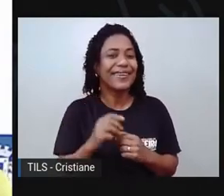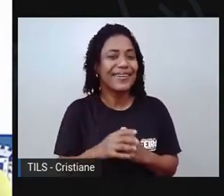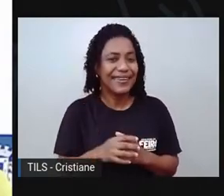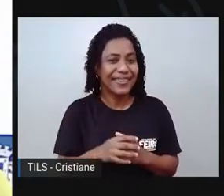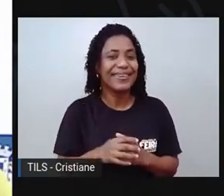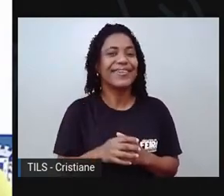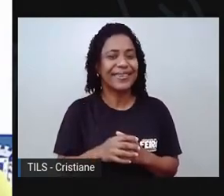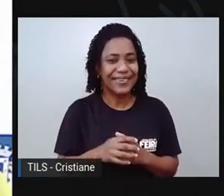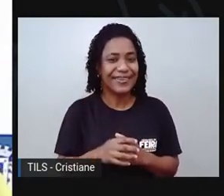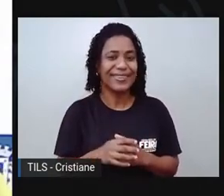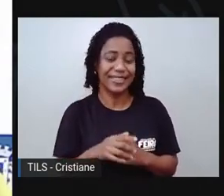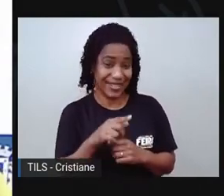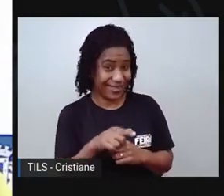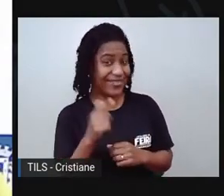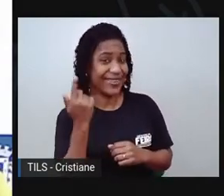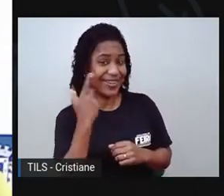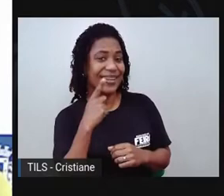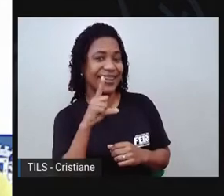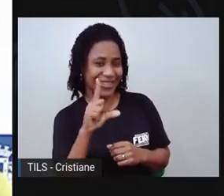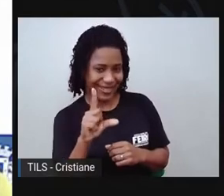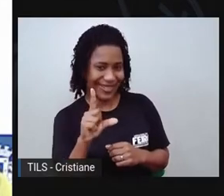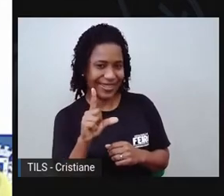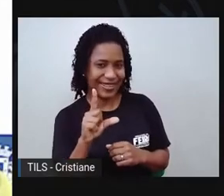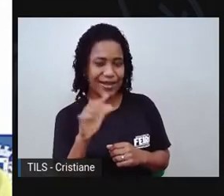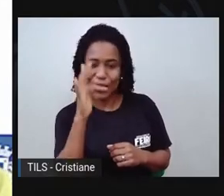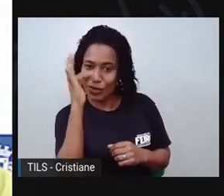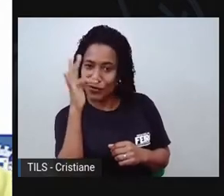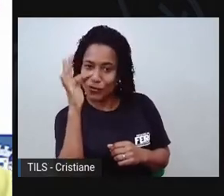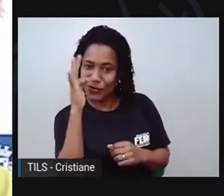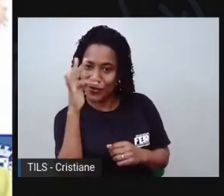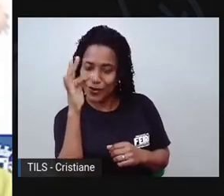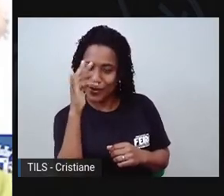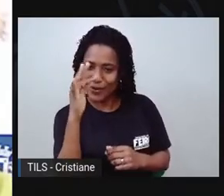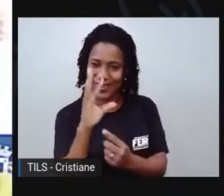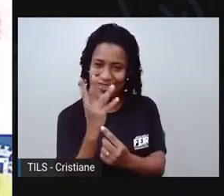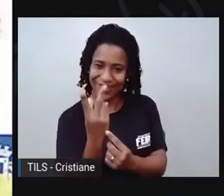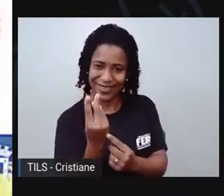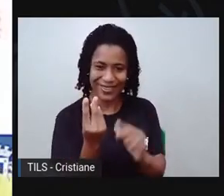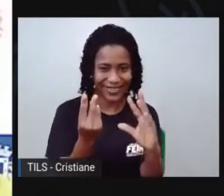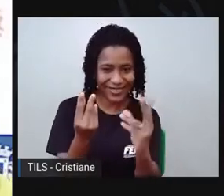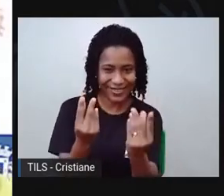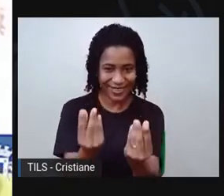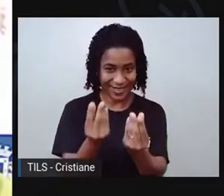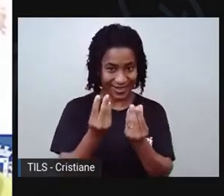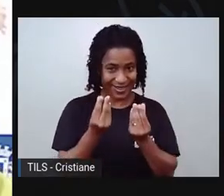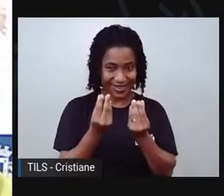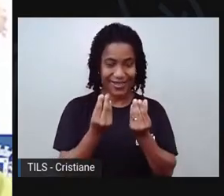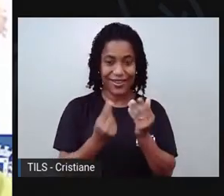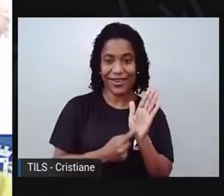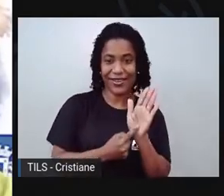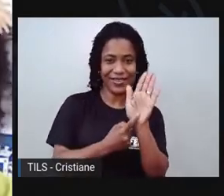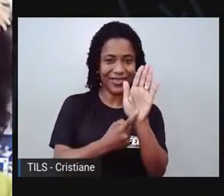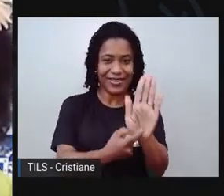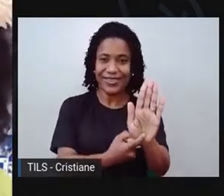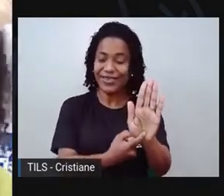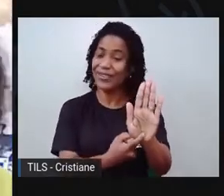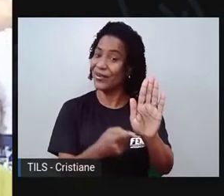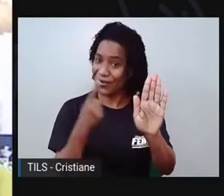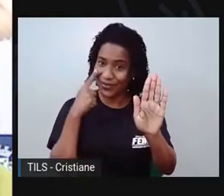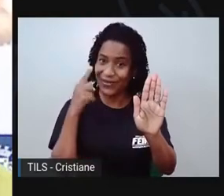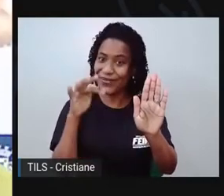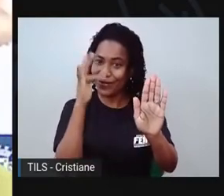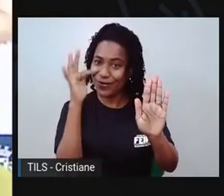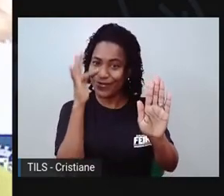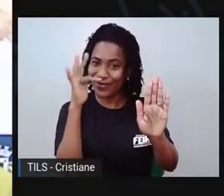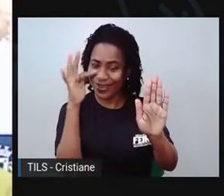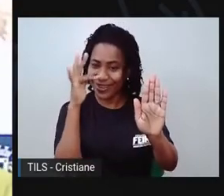ganhei algumas flores e adoraria conhecer o nome dela, sabe? E eu quero mostrar pra meninada também. Vamos lá! Eu quero